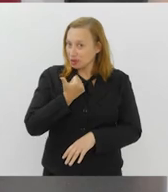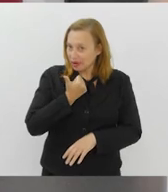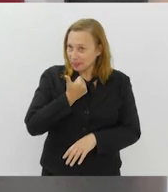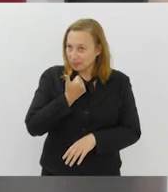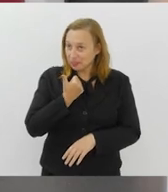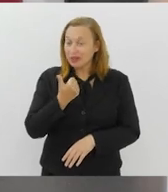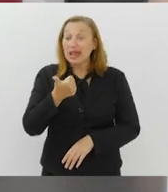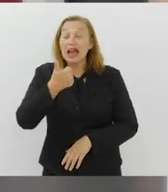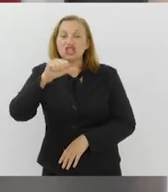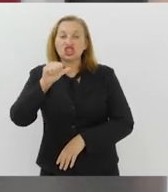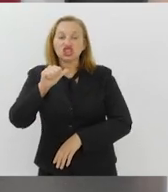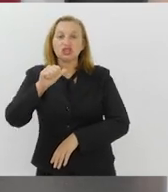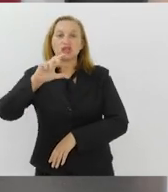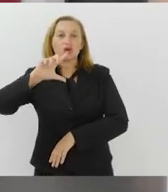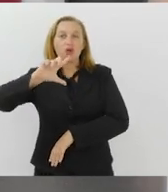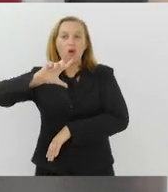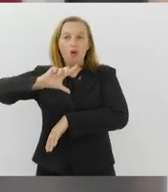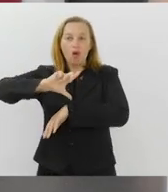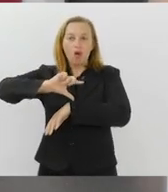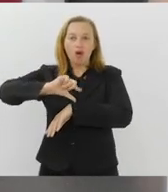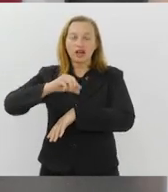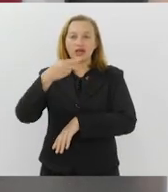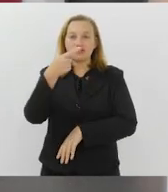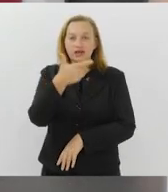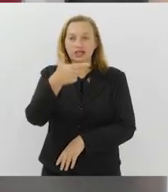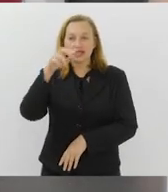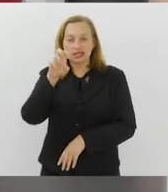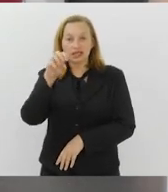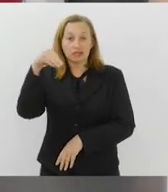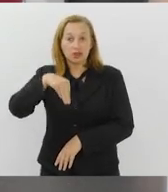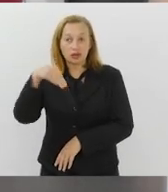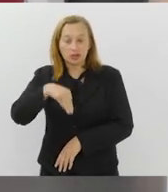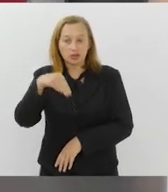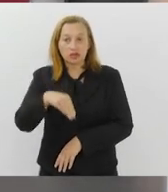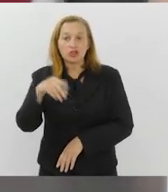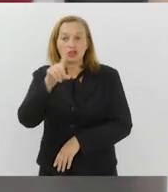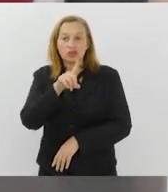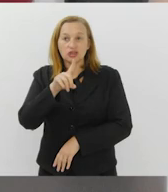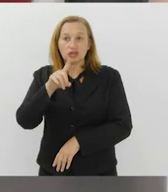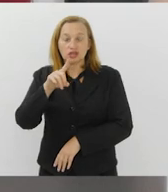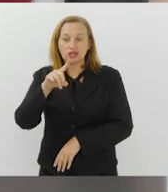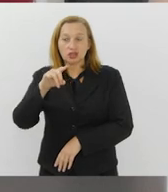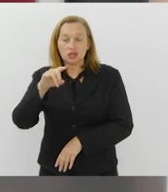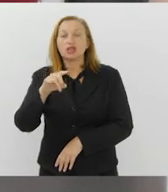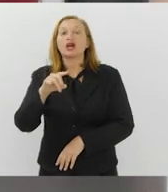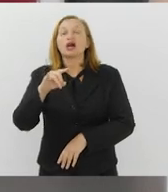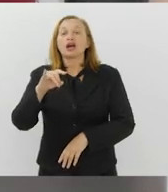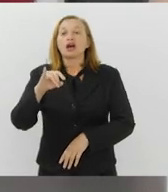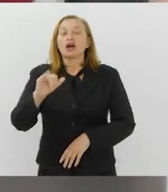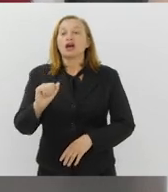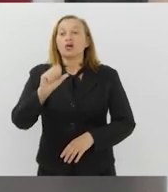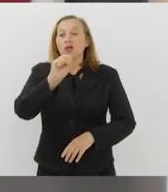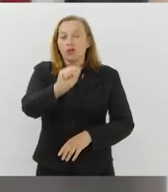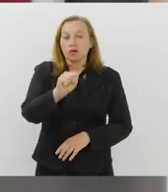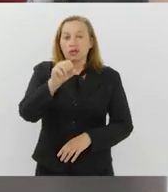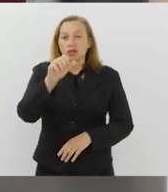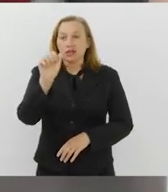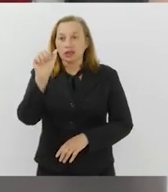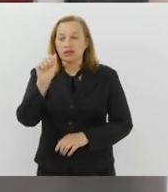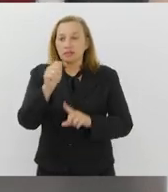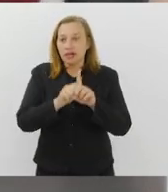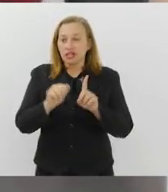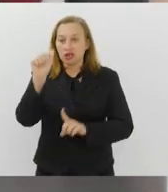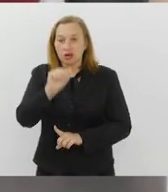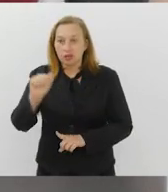Às 15 horas e 25 minutos deste dia, do dia 8 de agosto de 2024, na condição de presidente da Comissão Parlamentar